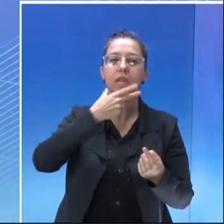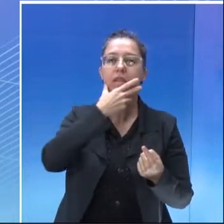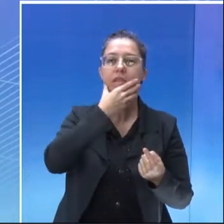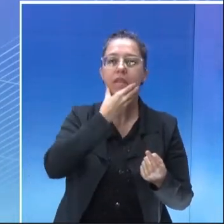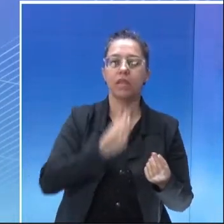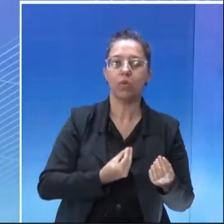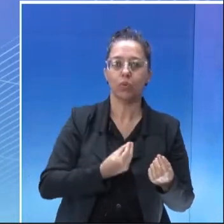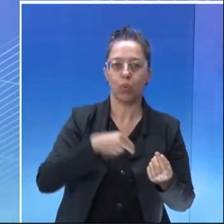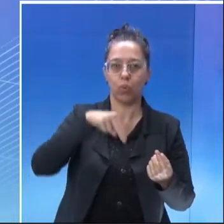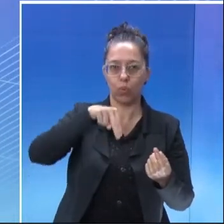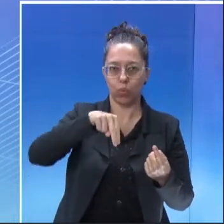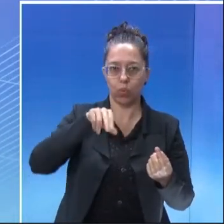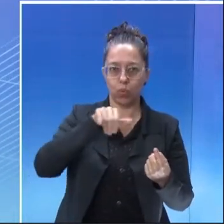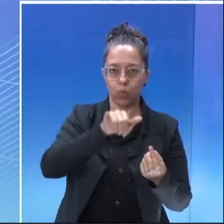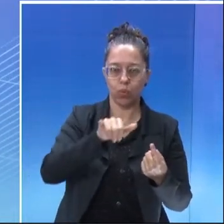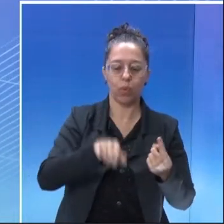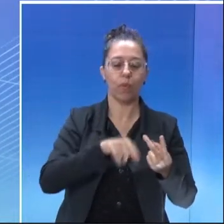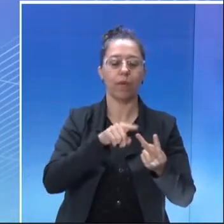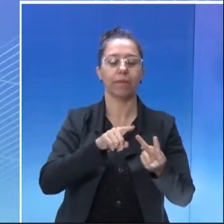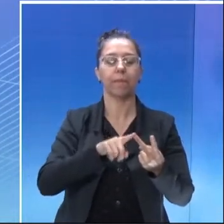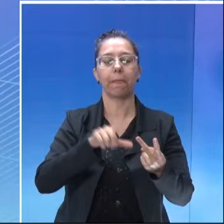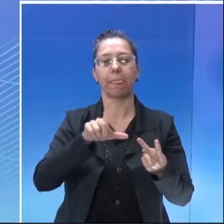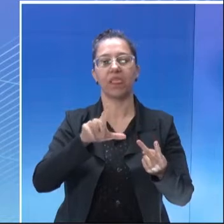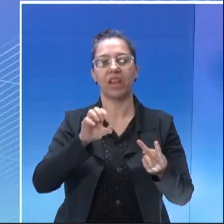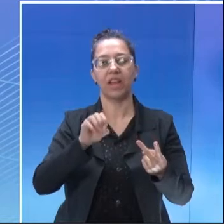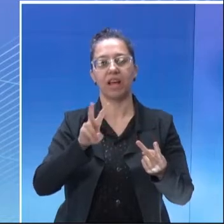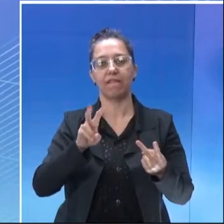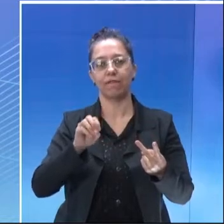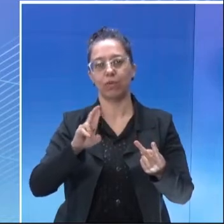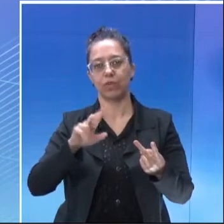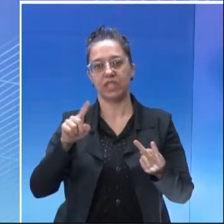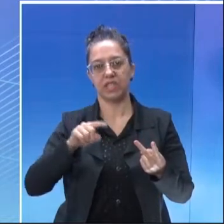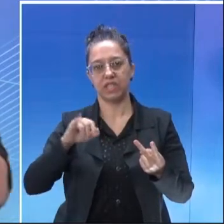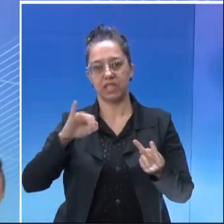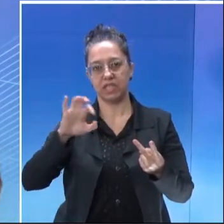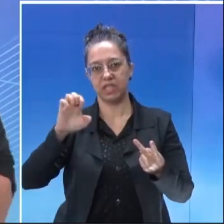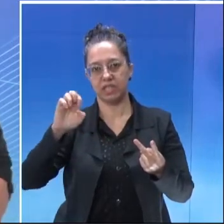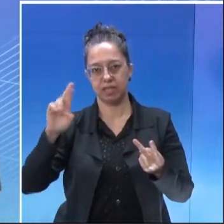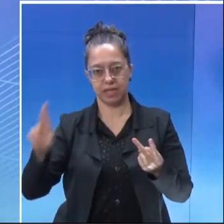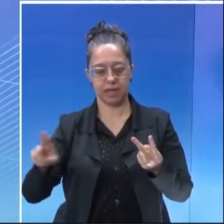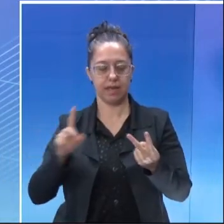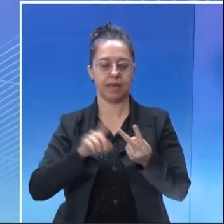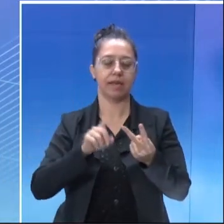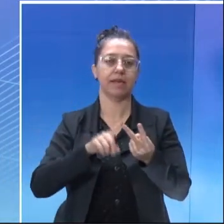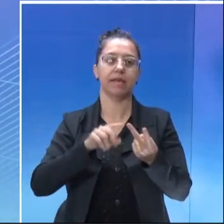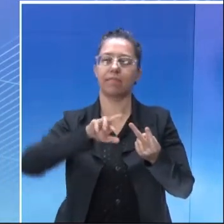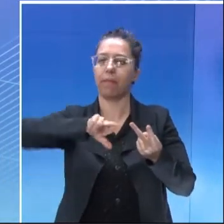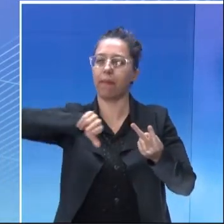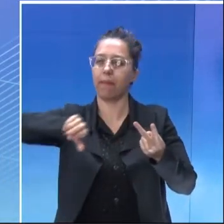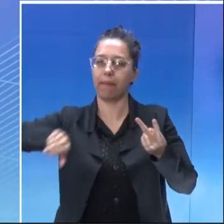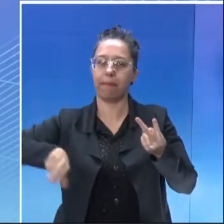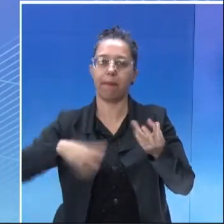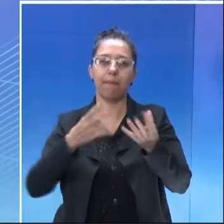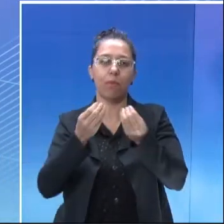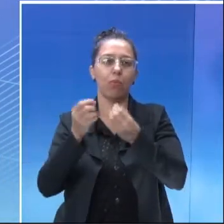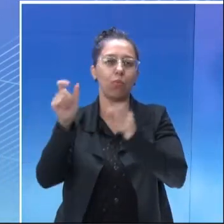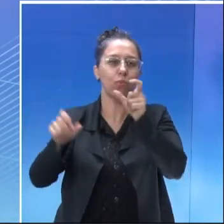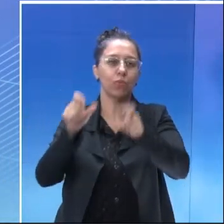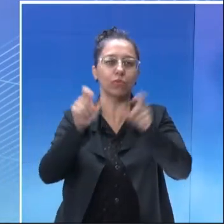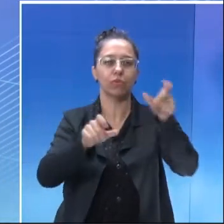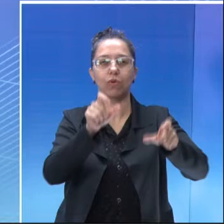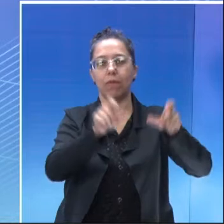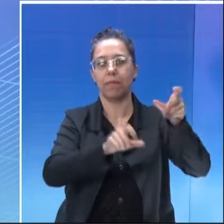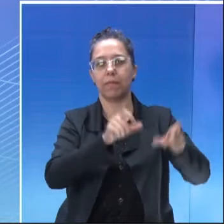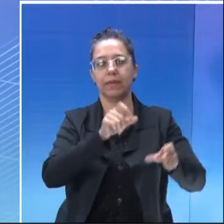ter Lavoisier descobrindo o oxigênio, e por aí vai. A astronomia também, desde Copérnico, né?